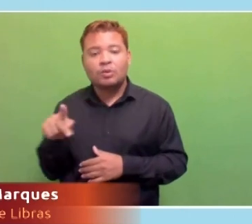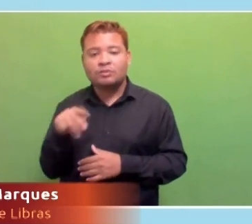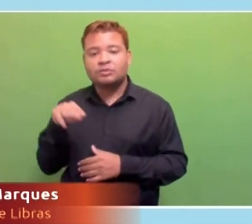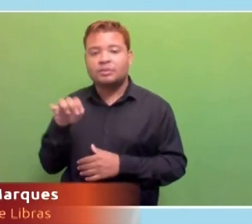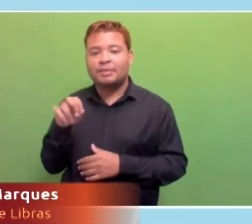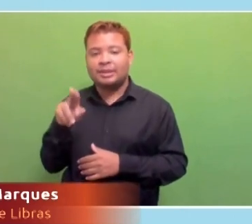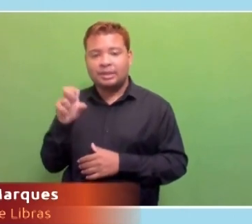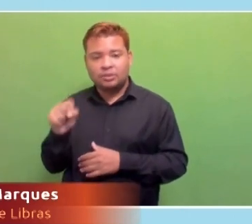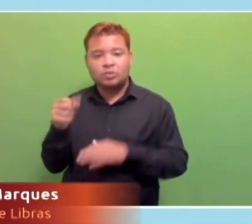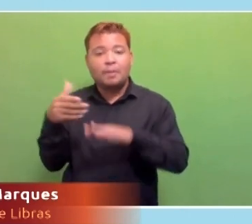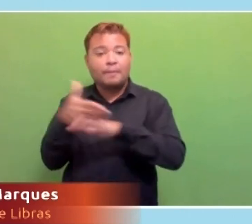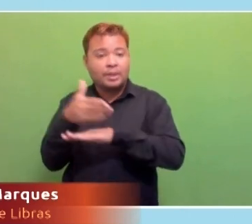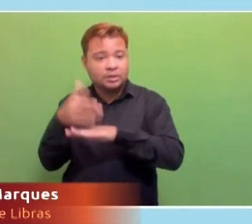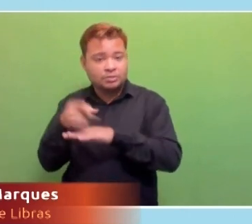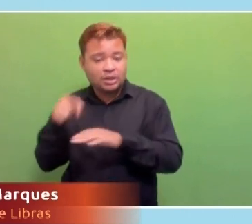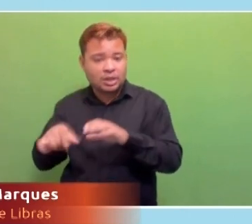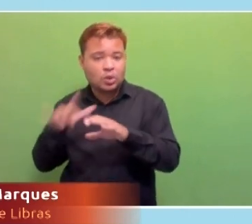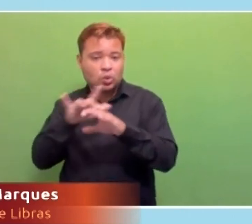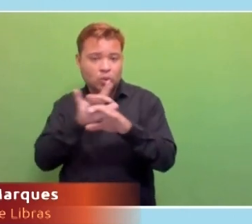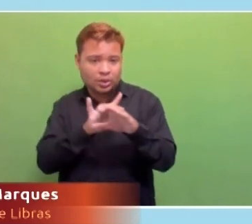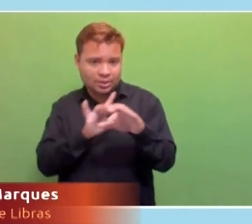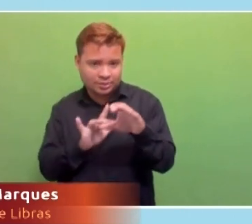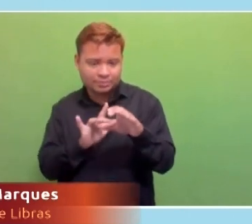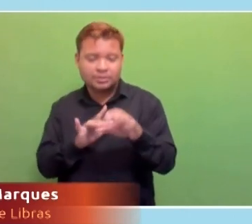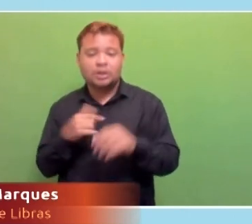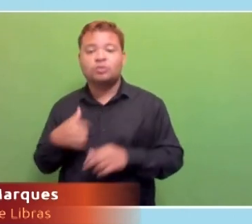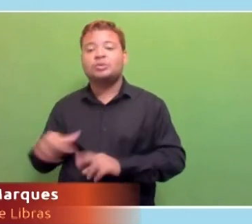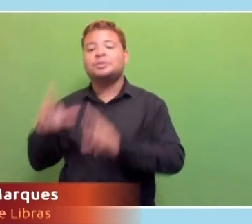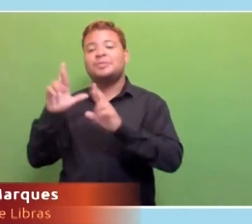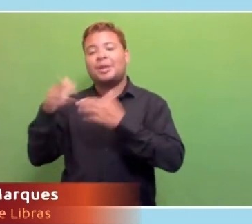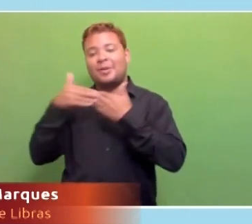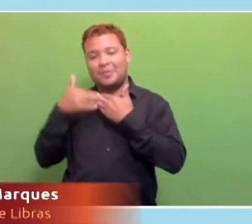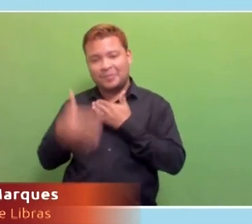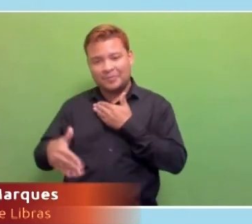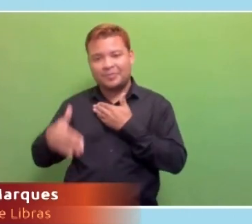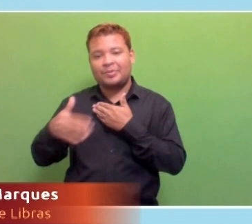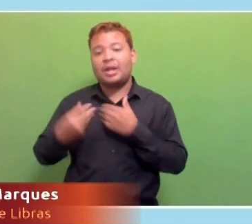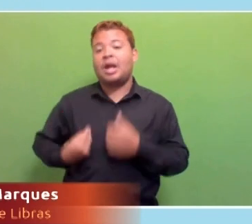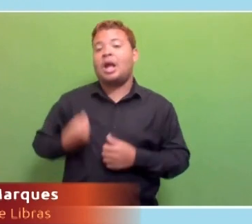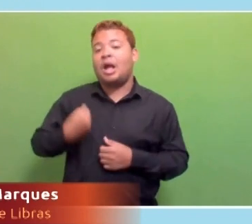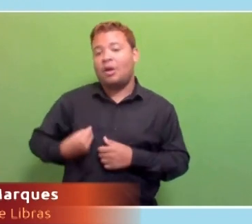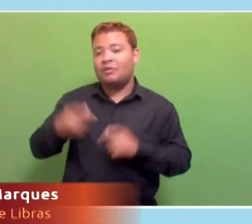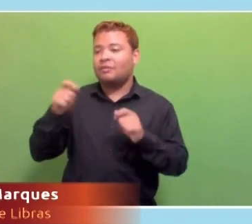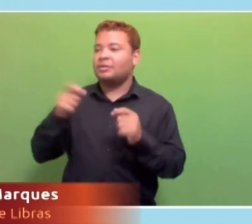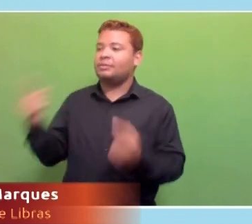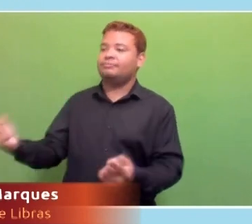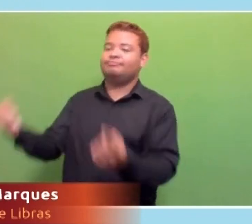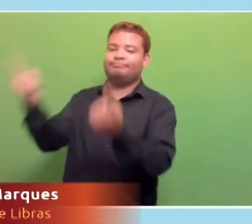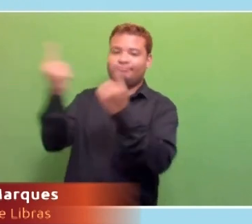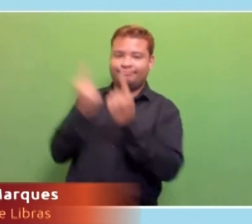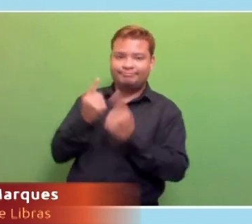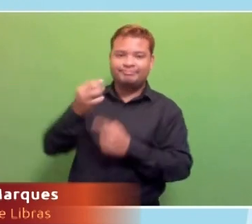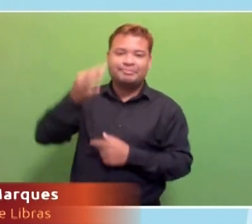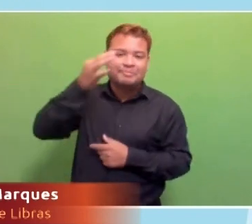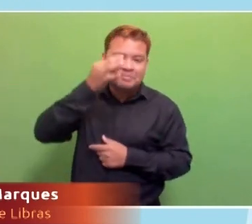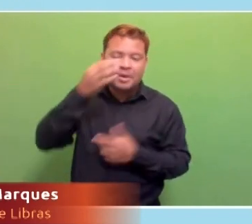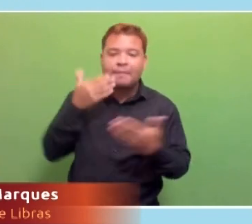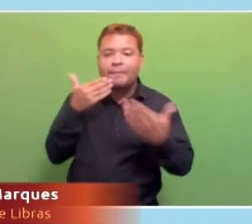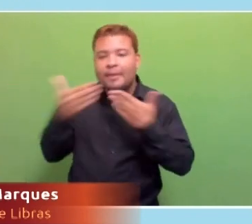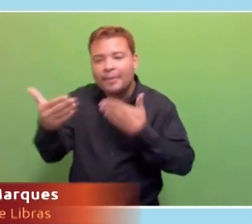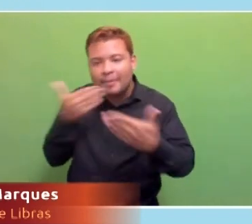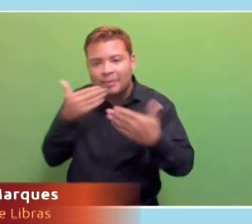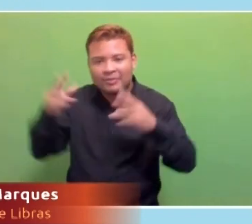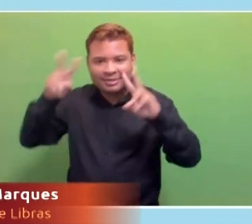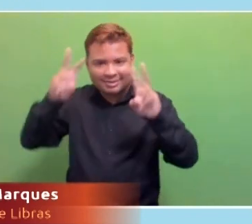Conexões. Espero que logo a gente, no nosso programa ao vivo, possa voltar a conversar com o senhor a respeito de outras temáticas também relativas às relações